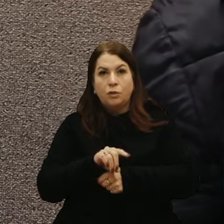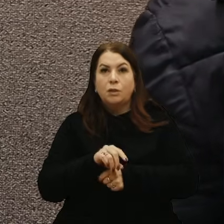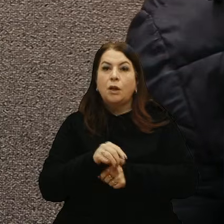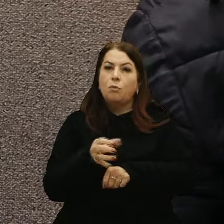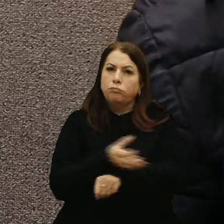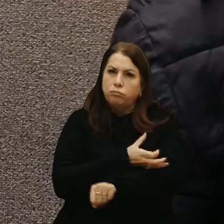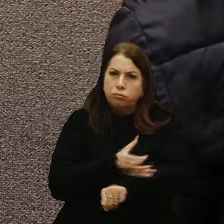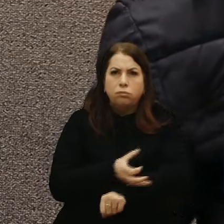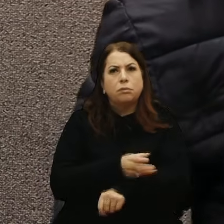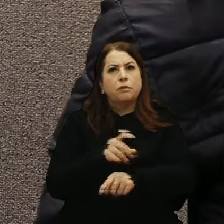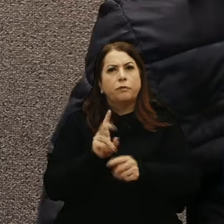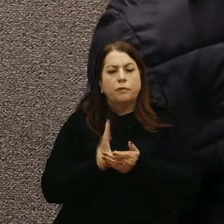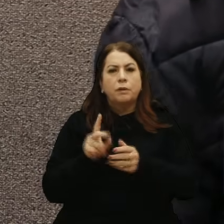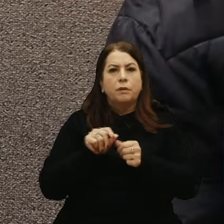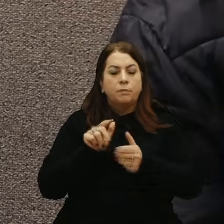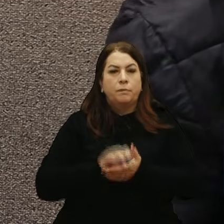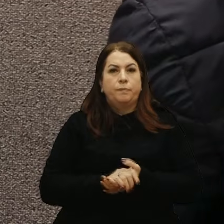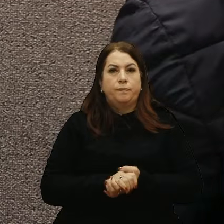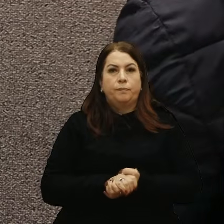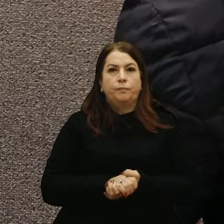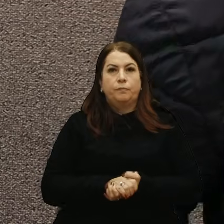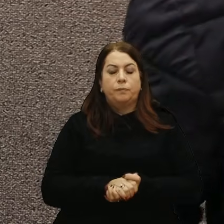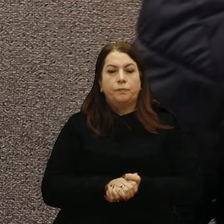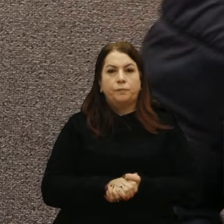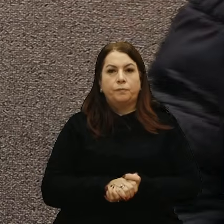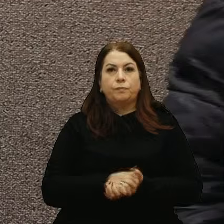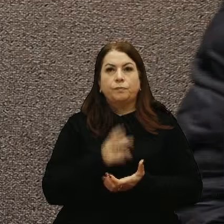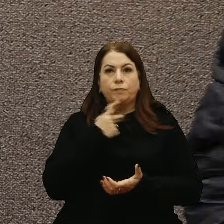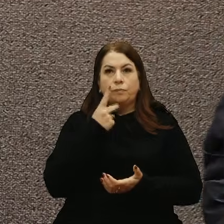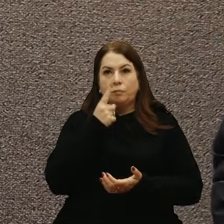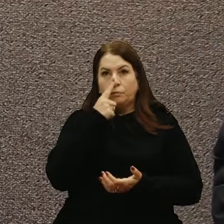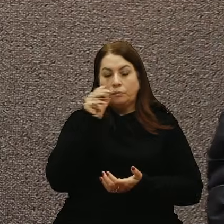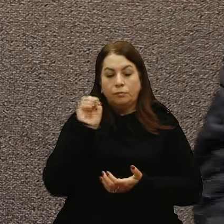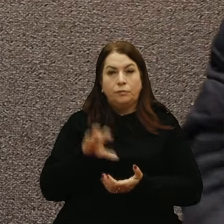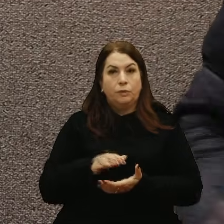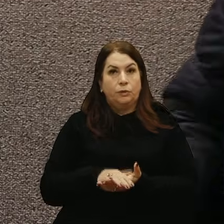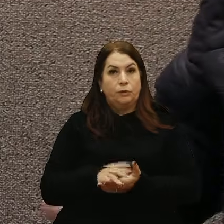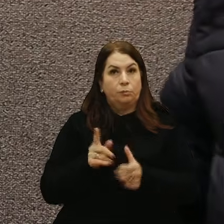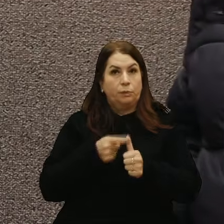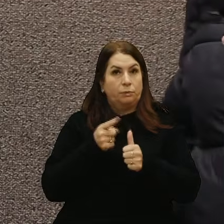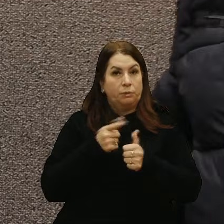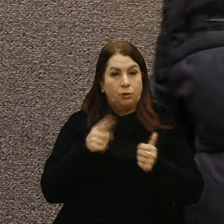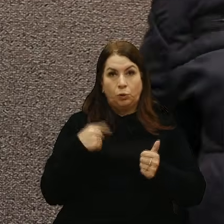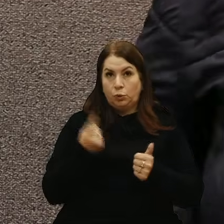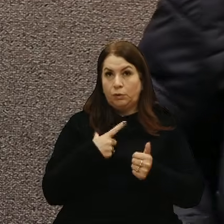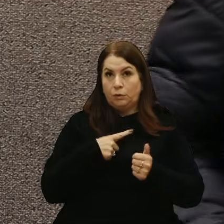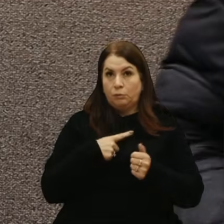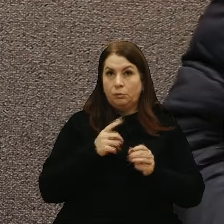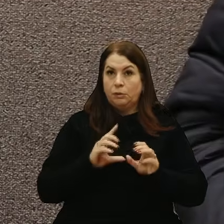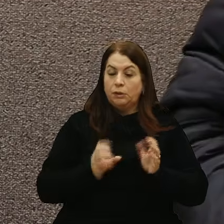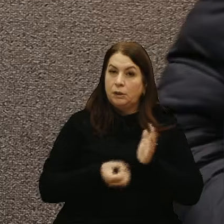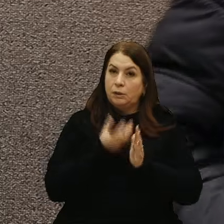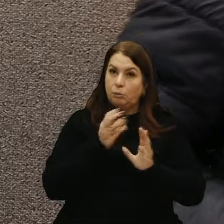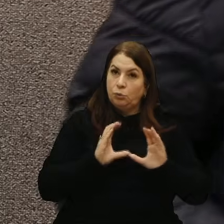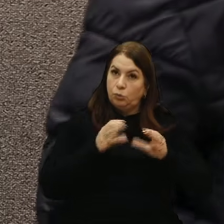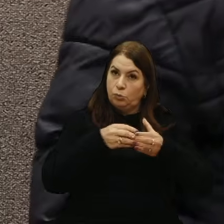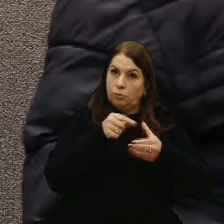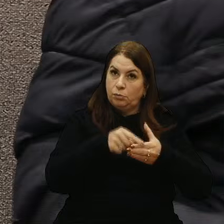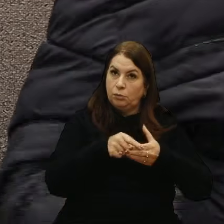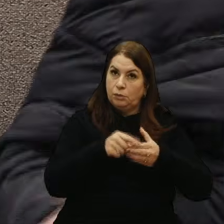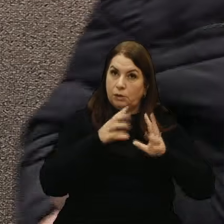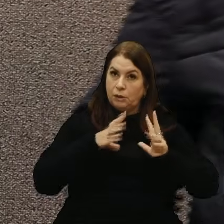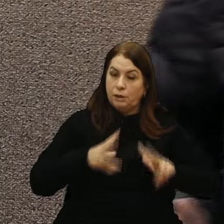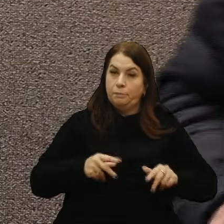seu trabalho. Eu quero falar do lixo. Que primeiro que nós criamos um grupo